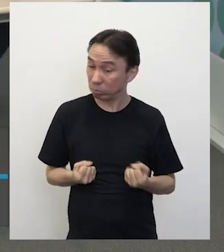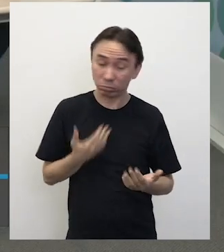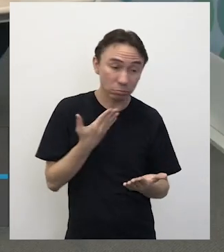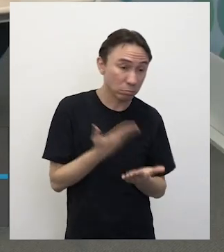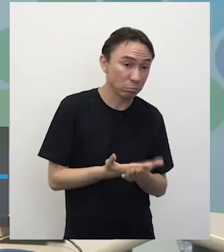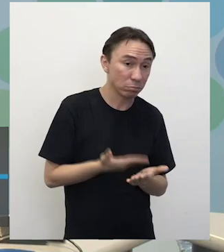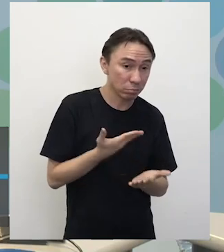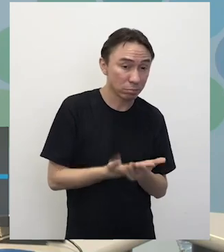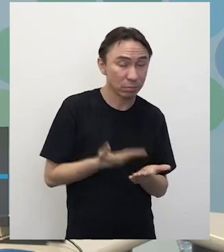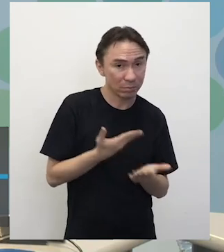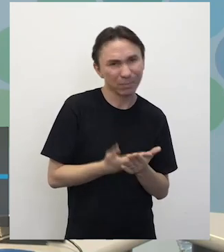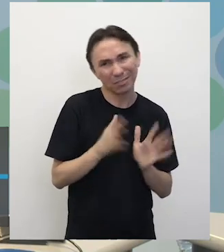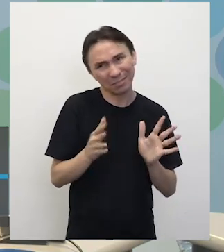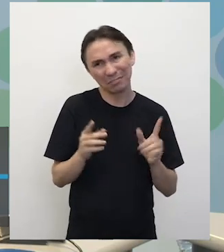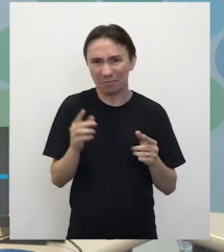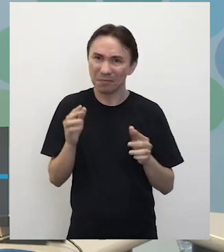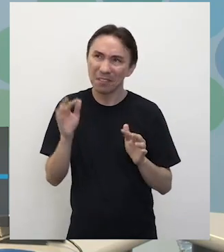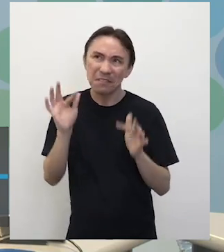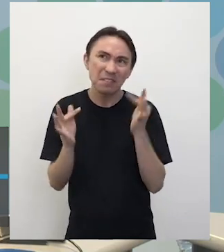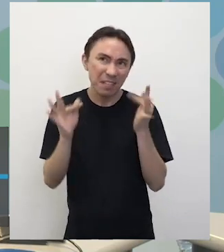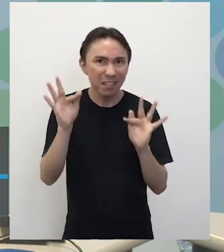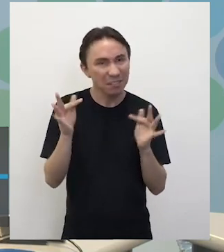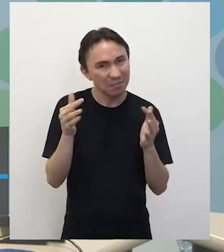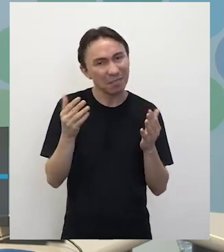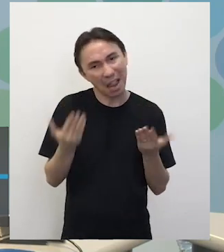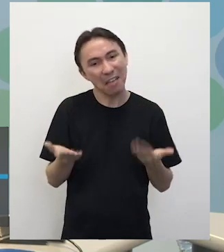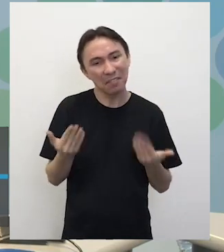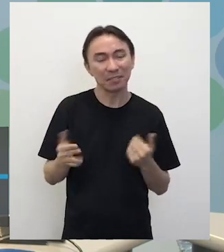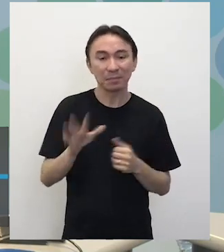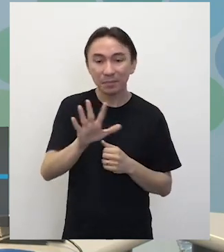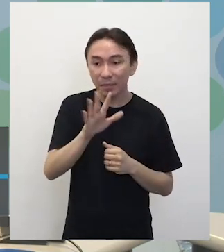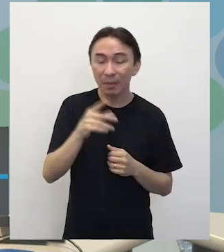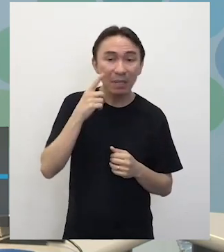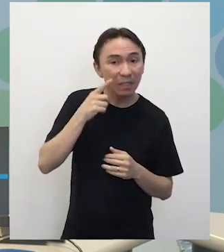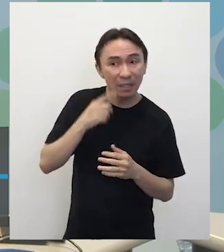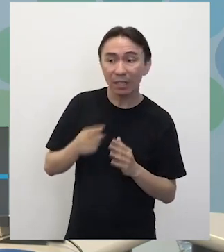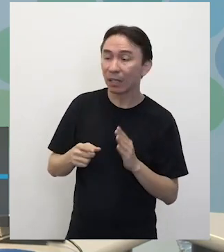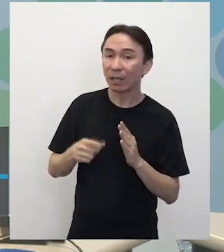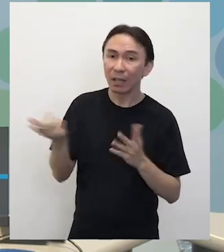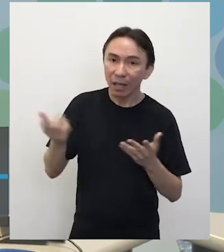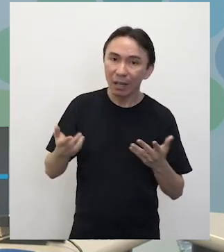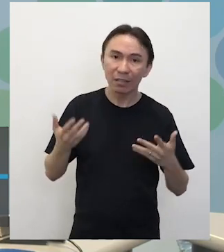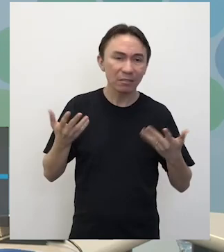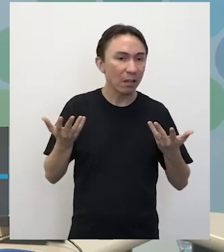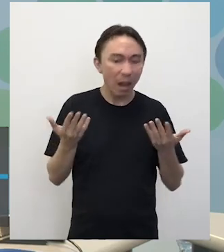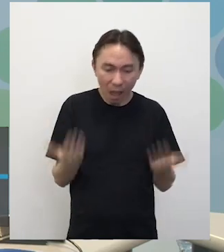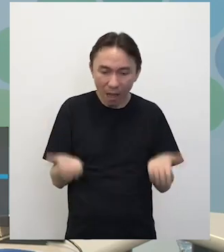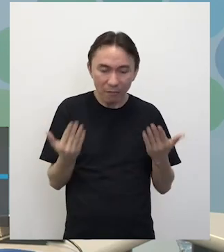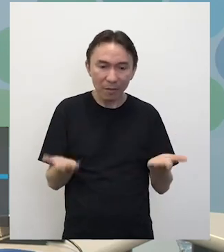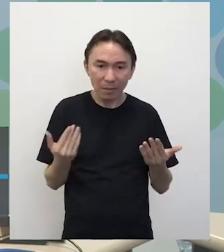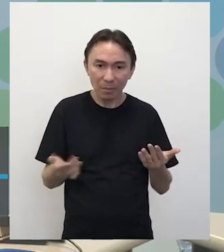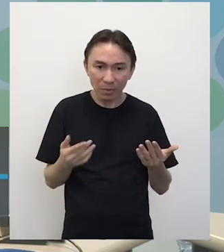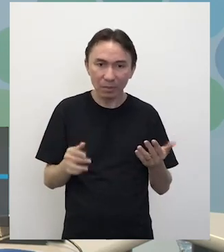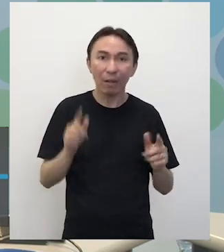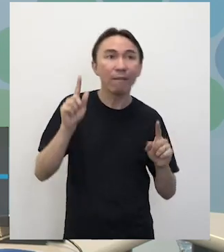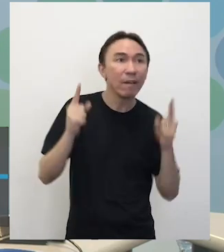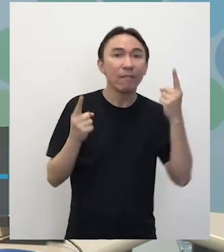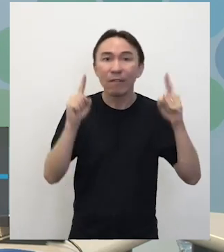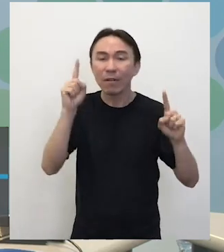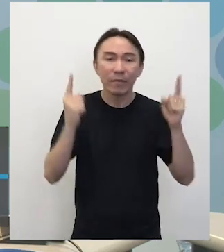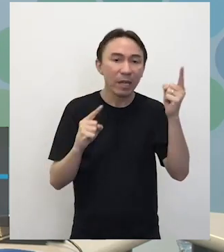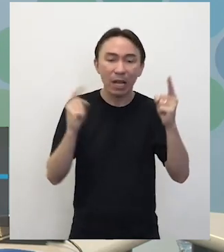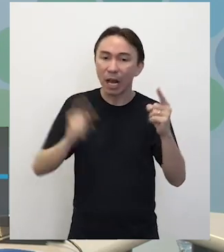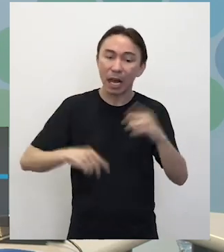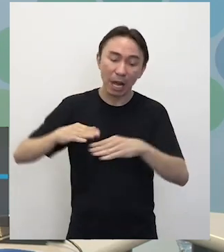fevereiro, e dá uma aliviada para depois a gente começar a pegar pesado depois do carnaval, né? Que aí tem aquela ideia de que